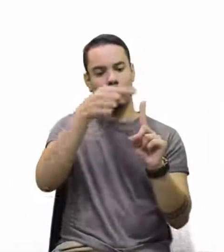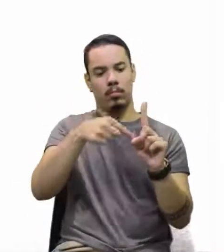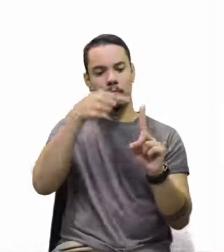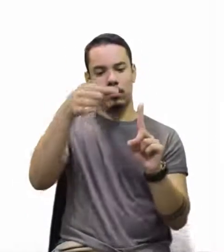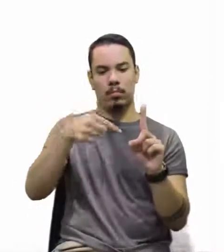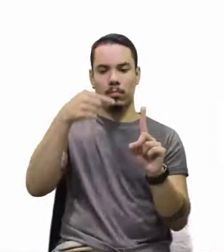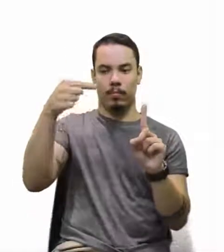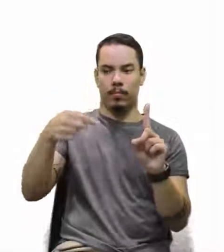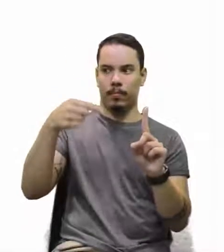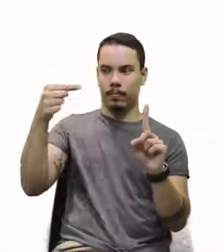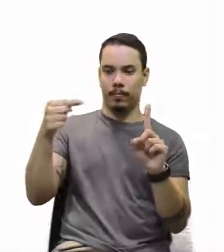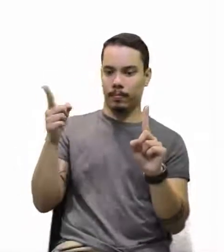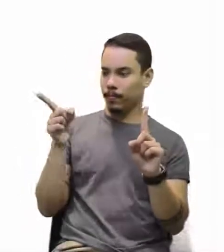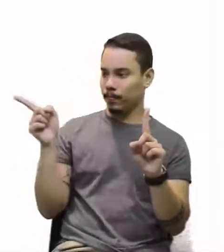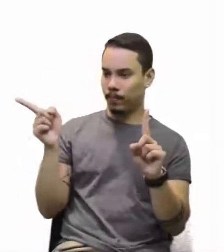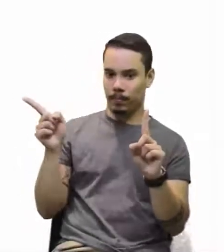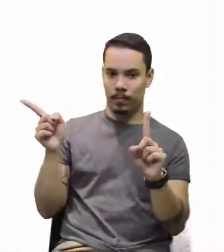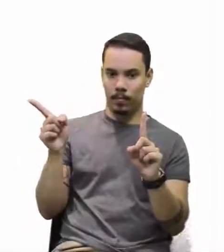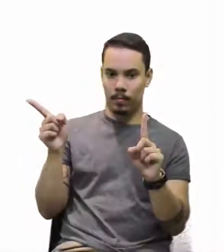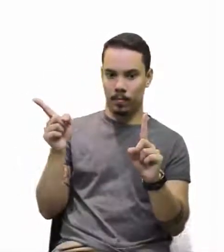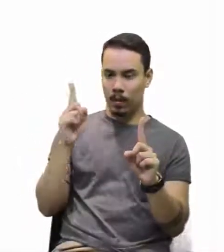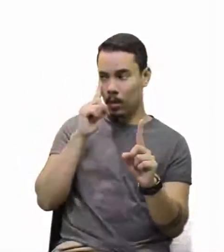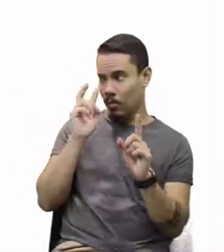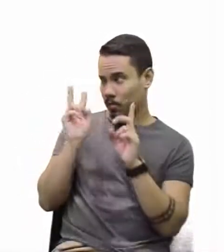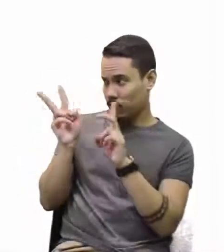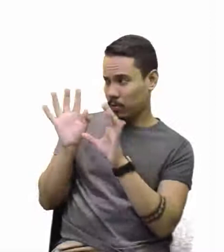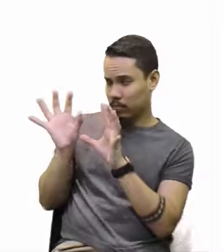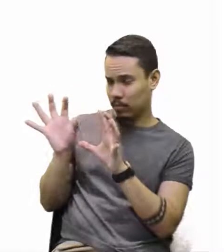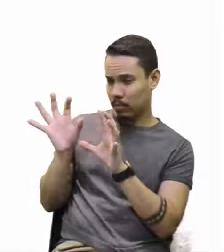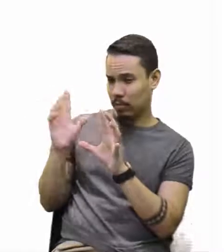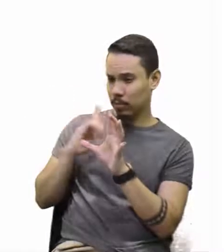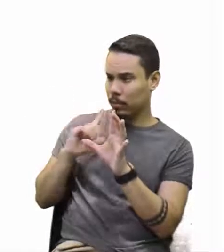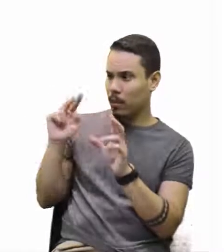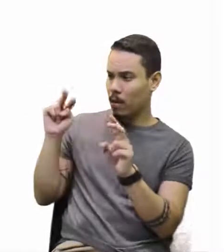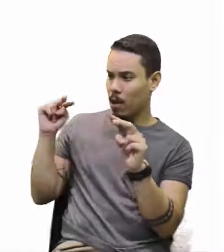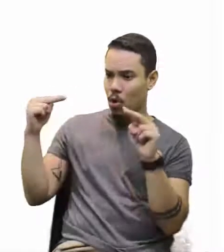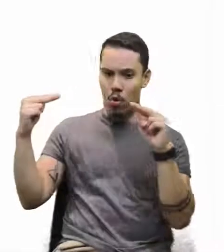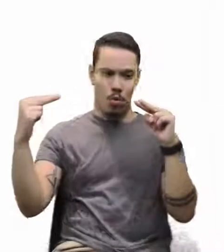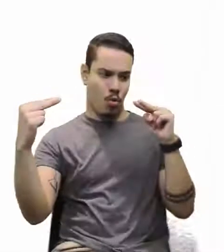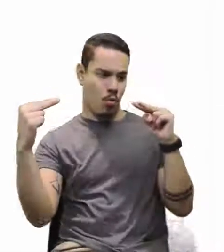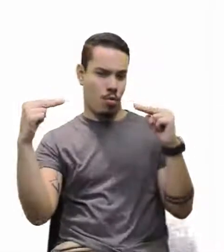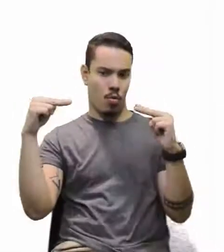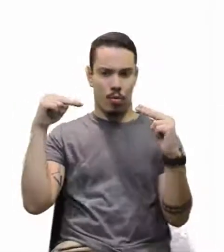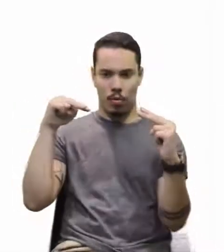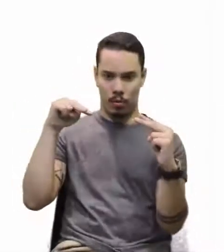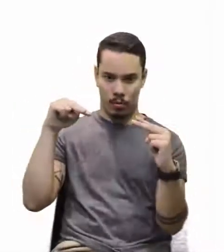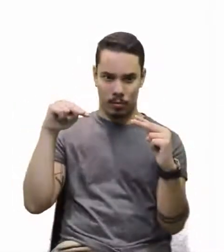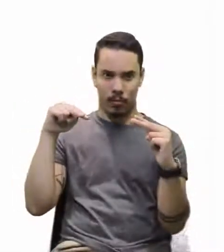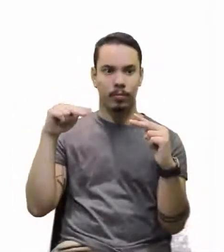Olha bem, se você vê ele de lado, são várias perspectivas aqui, tá?